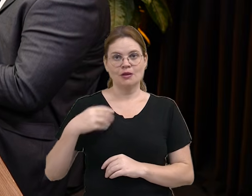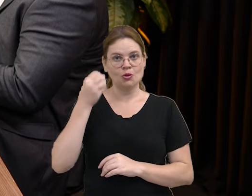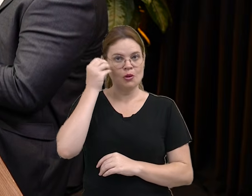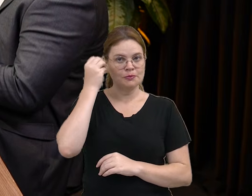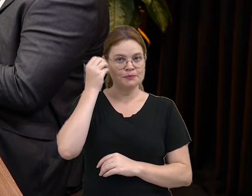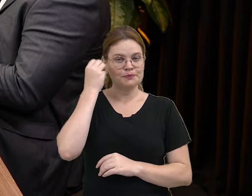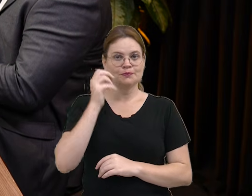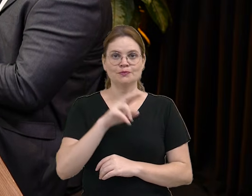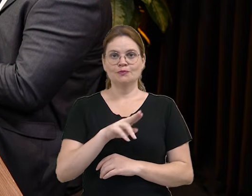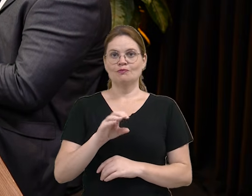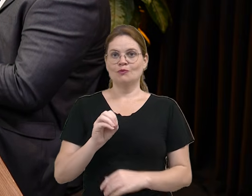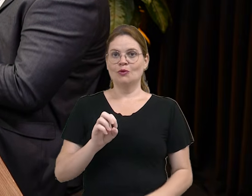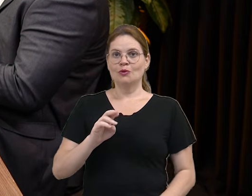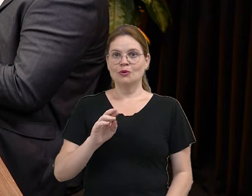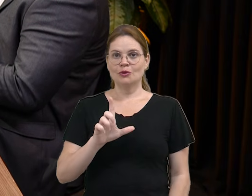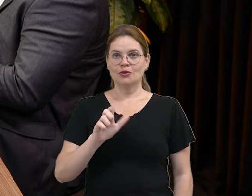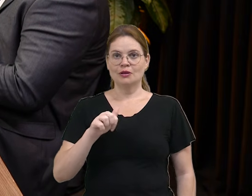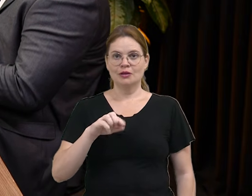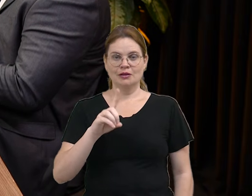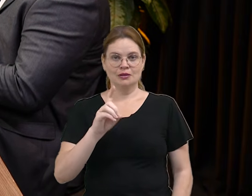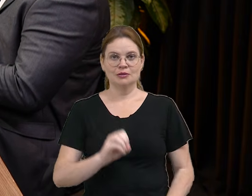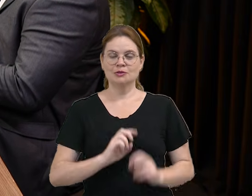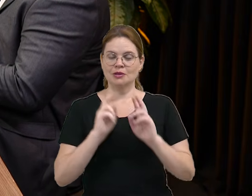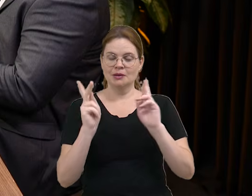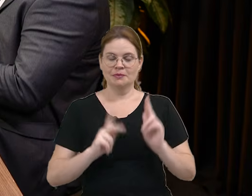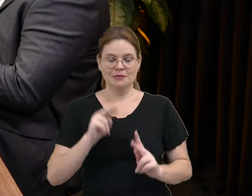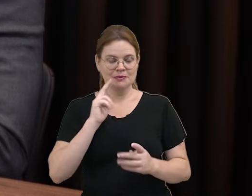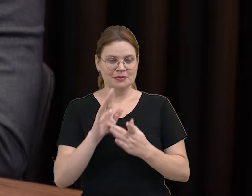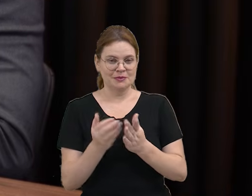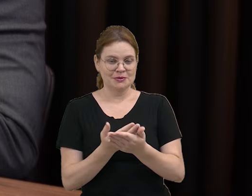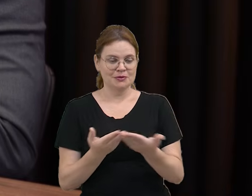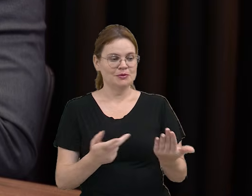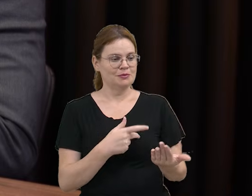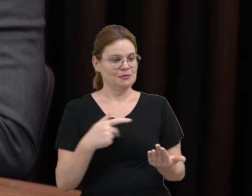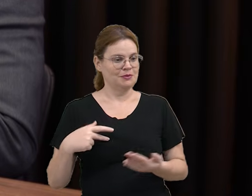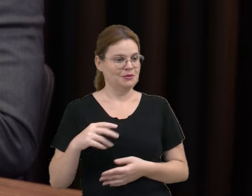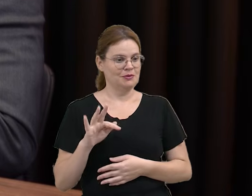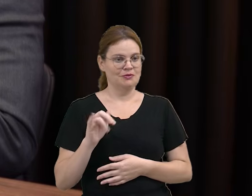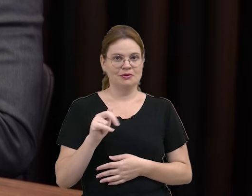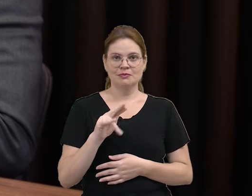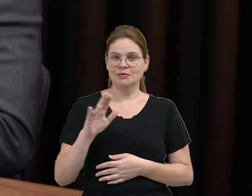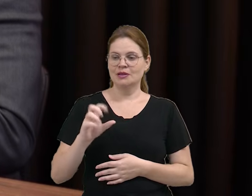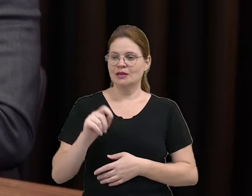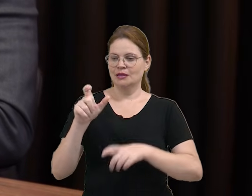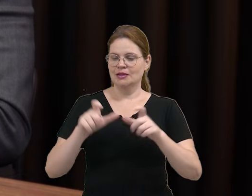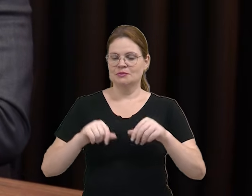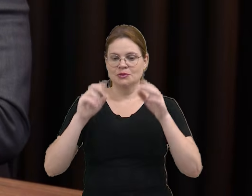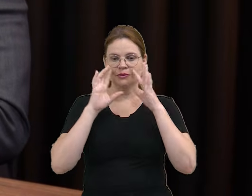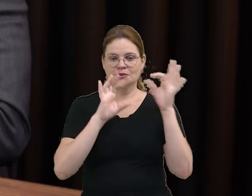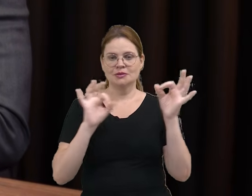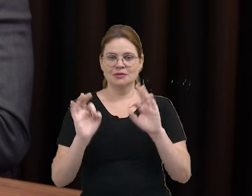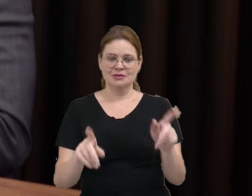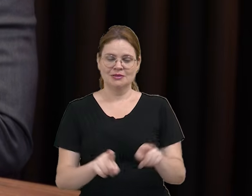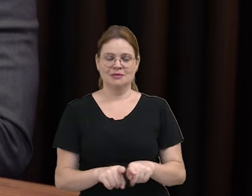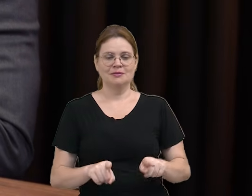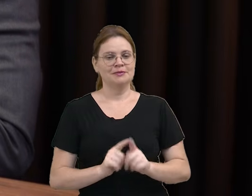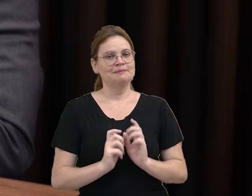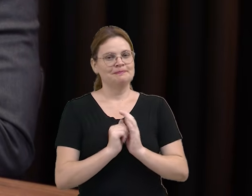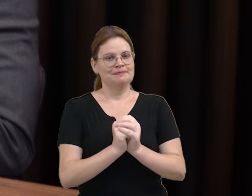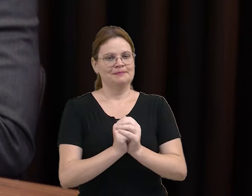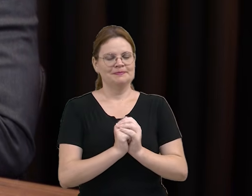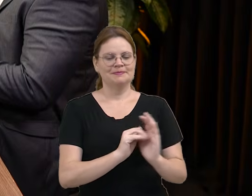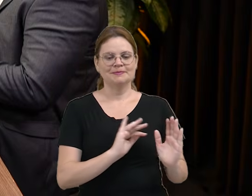presença, a participação do pastor Orlando Capuzzo. A paz do Senhor, pastor Orlando. A paz do Senhor, pastor Fabiano, a paz do Senhor a todos que nos